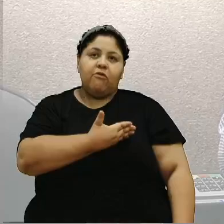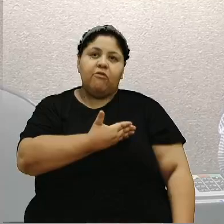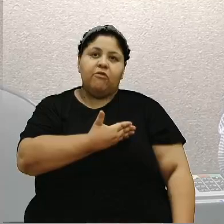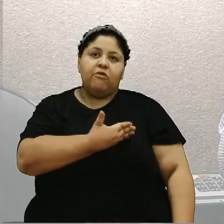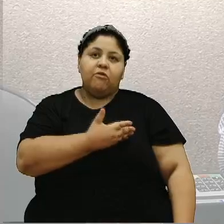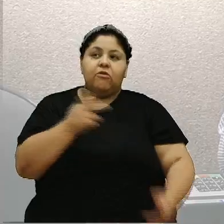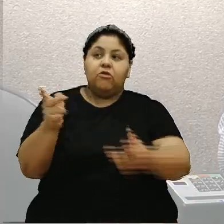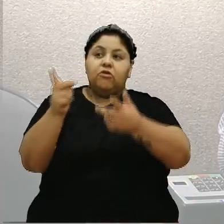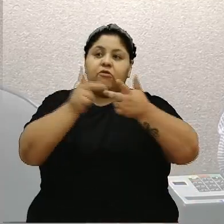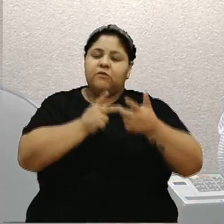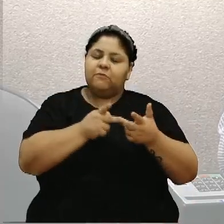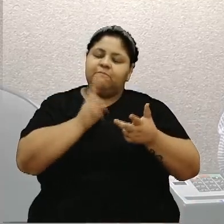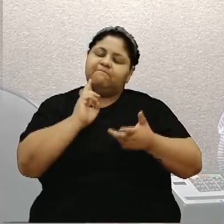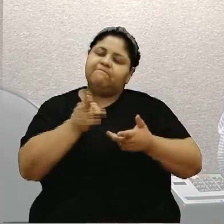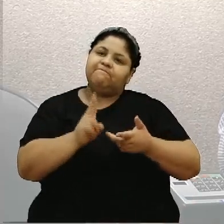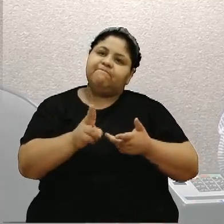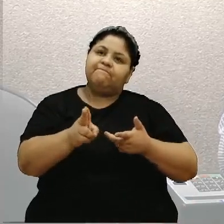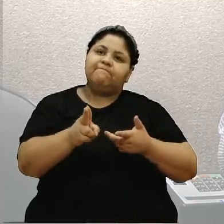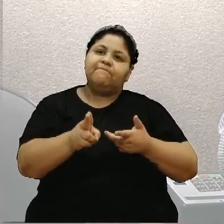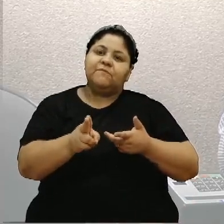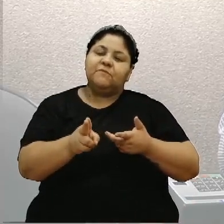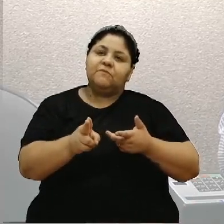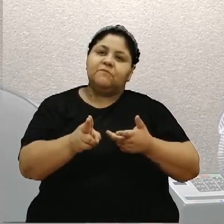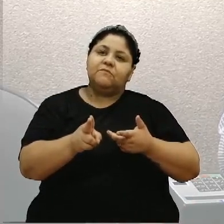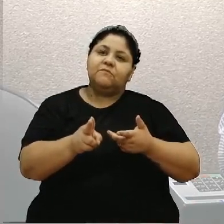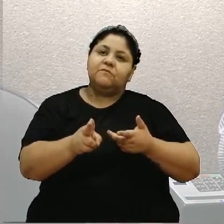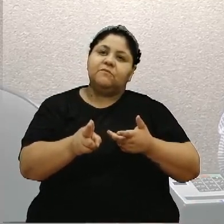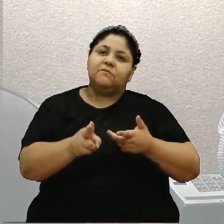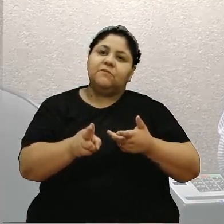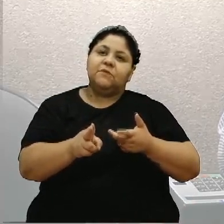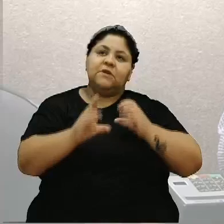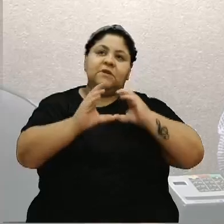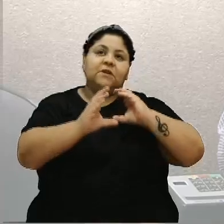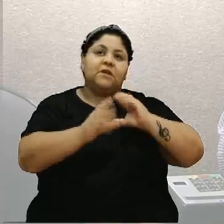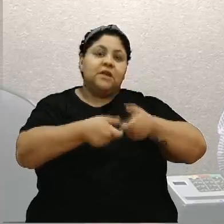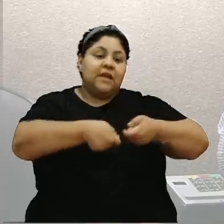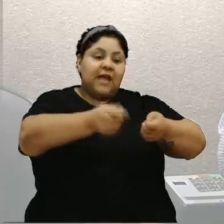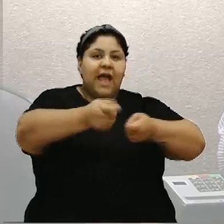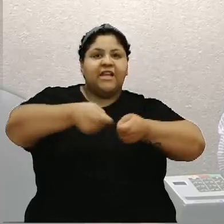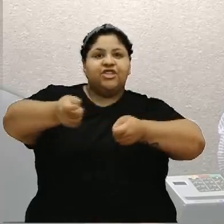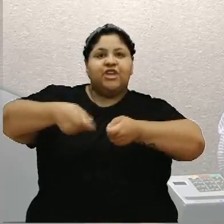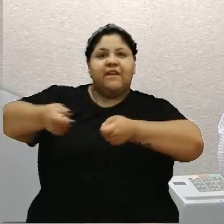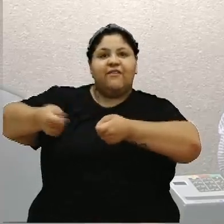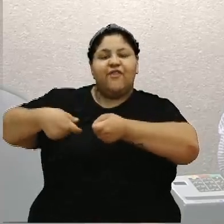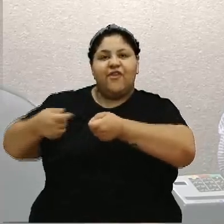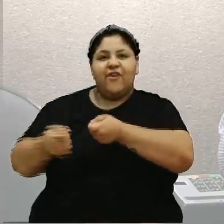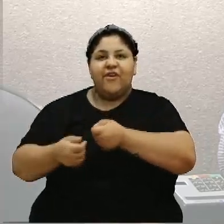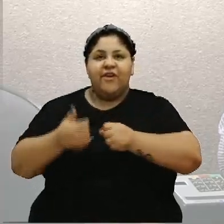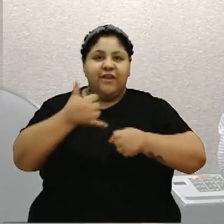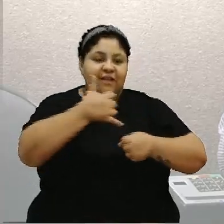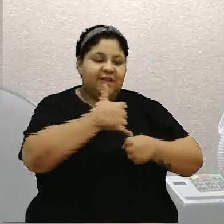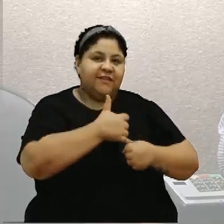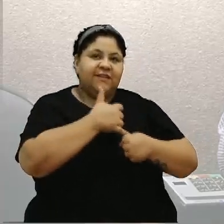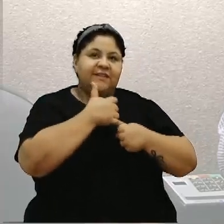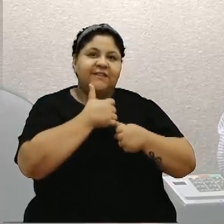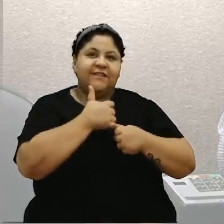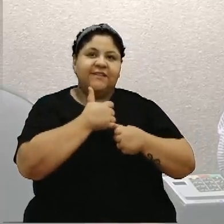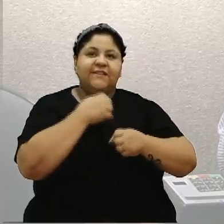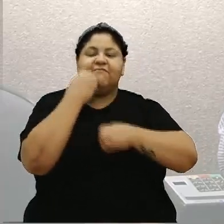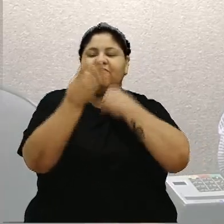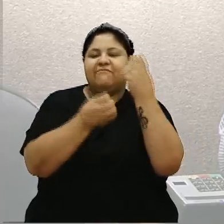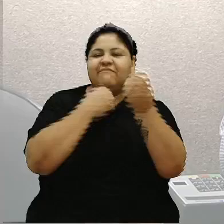os visitavam com frequência e se ocupavam com o canteado, regado com chimarrão e velhos causos